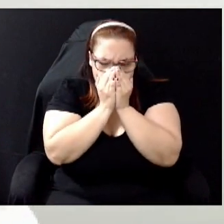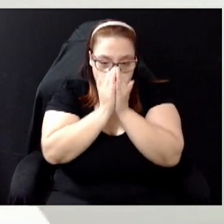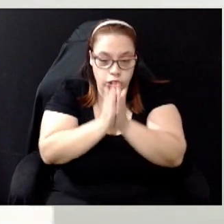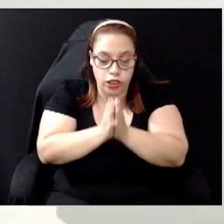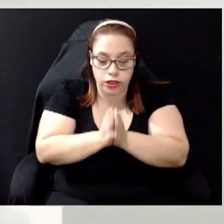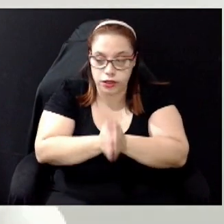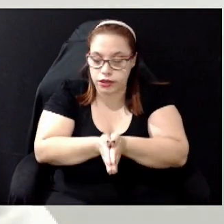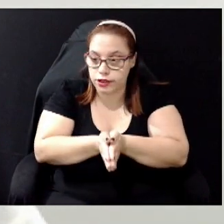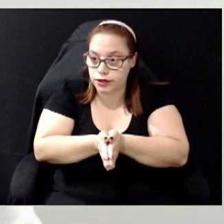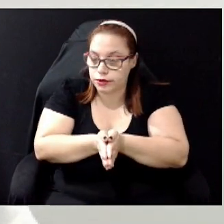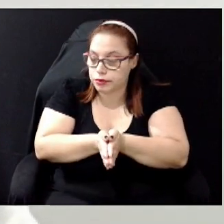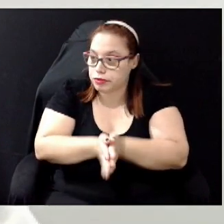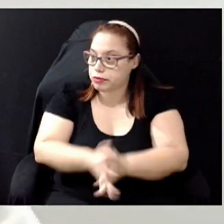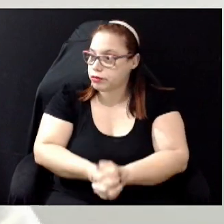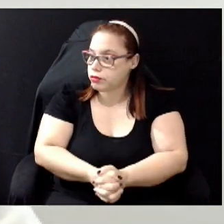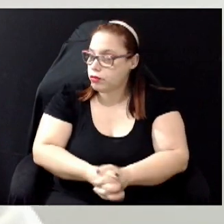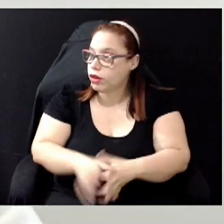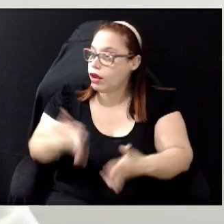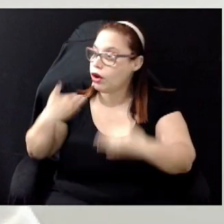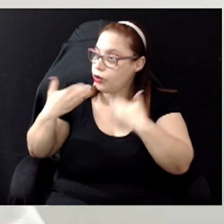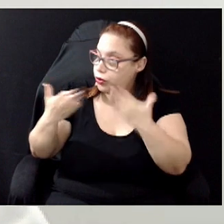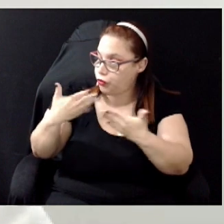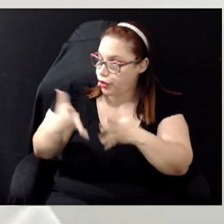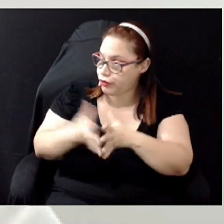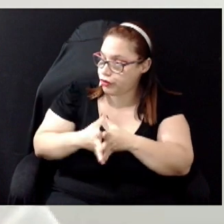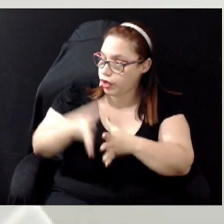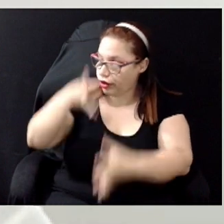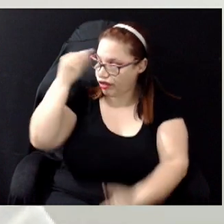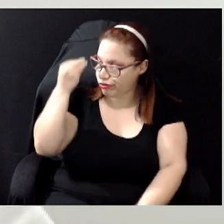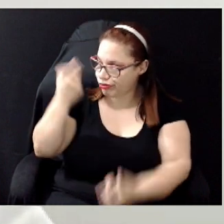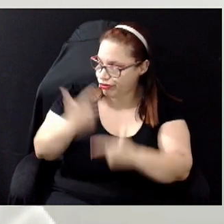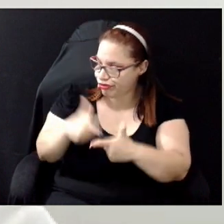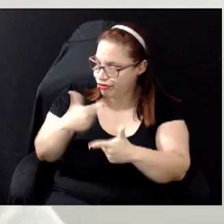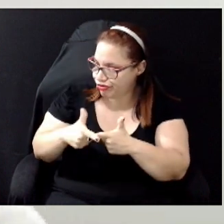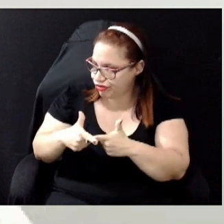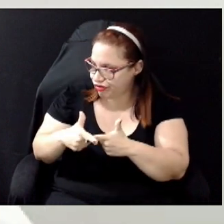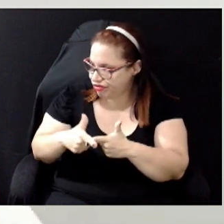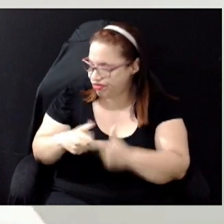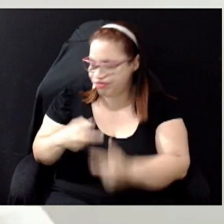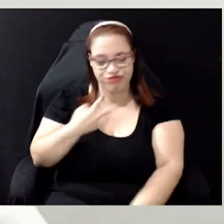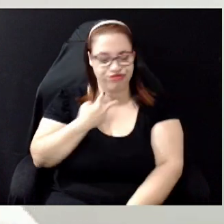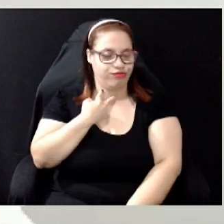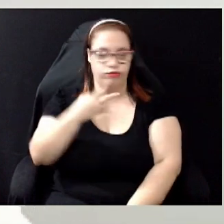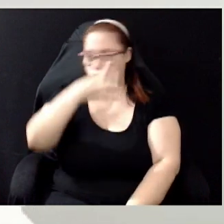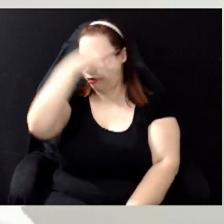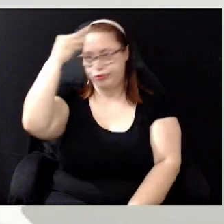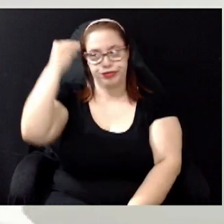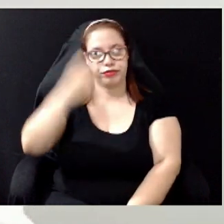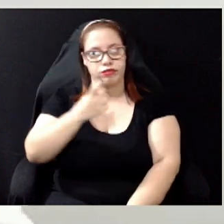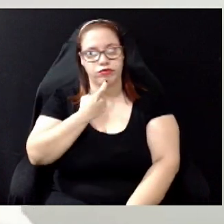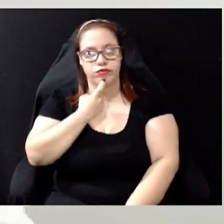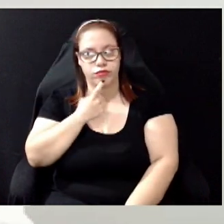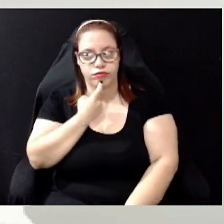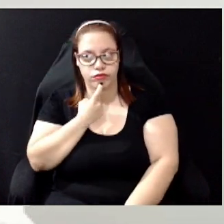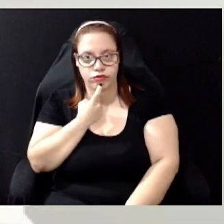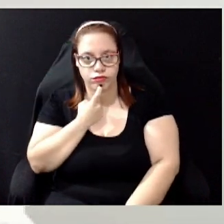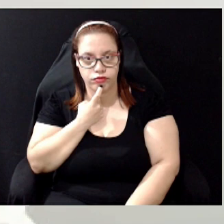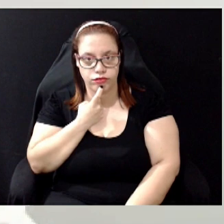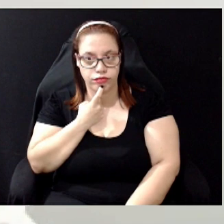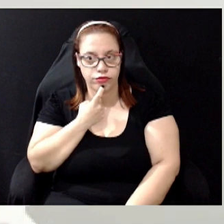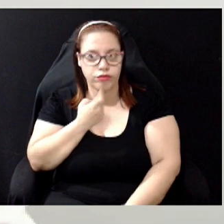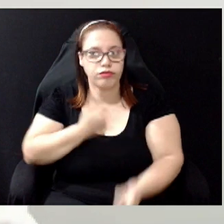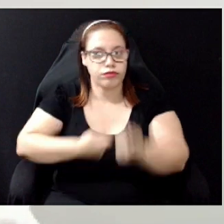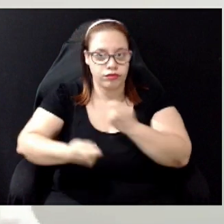quando a crise passa, né, a gente sempre fala, né, quando a crise passa, a gente esquece dos problemas. Mas nós não podemos esquecer. Campinas, e através